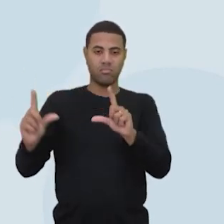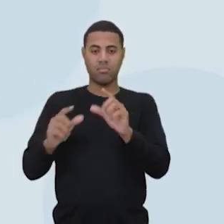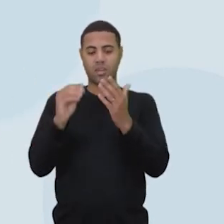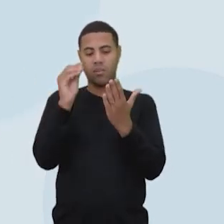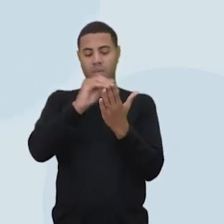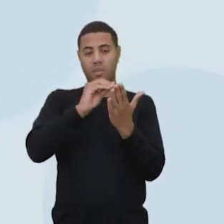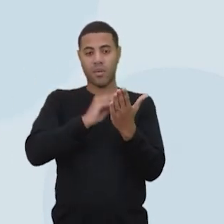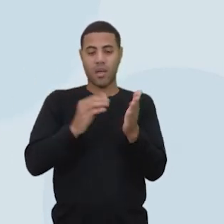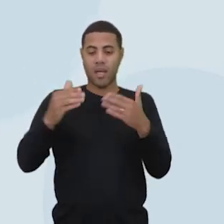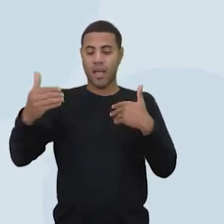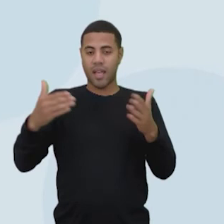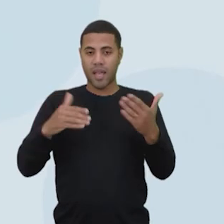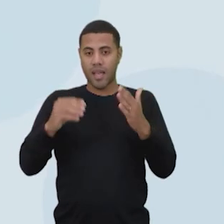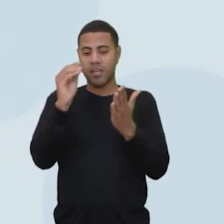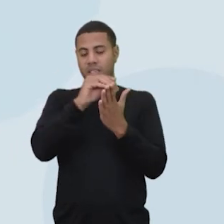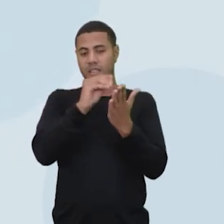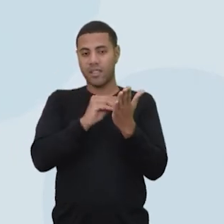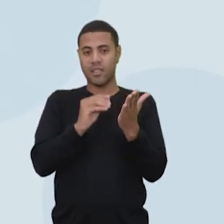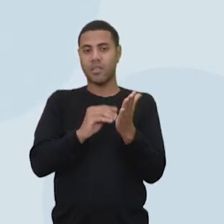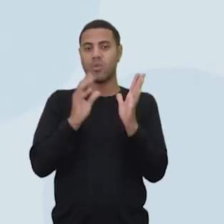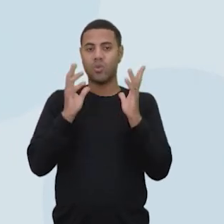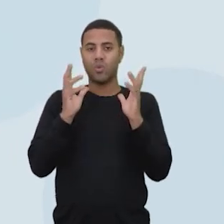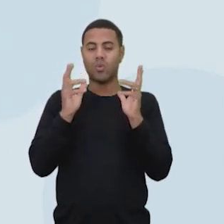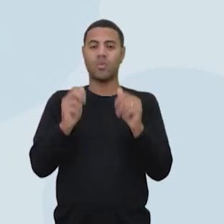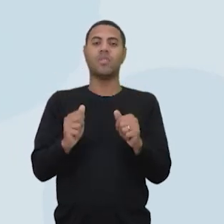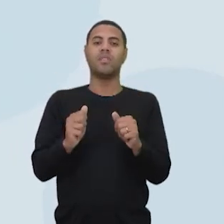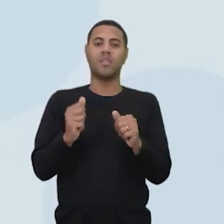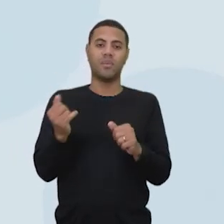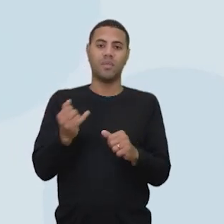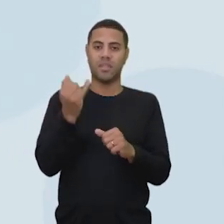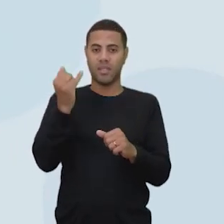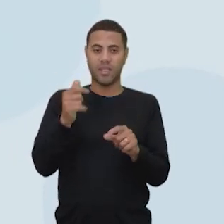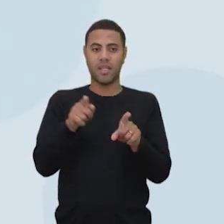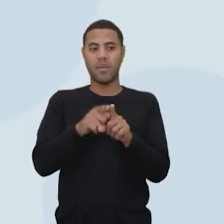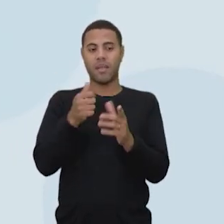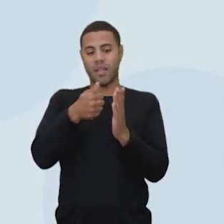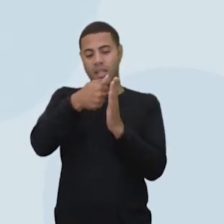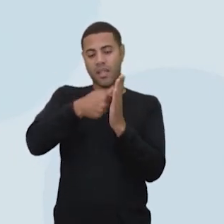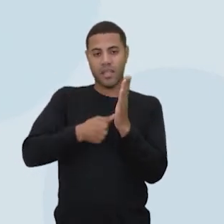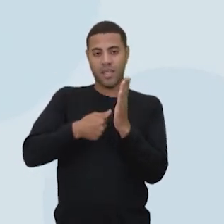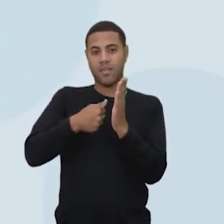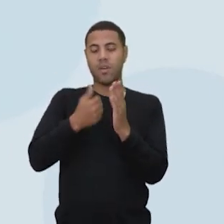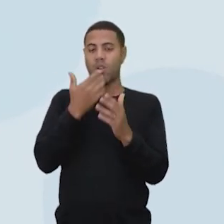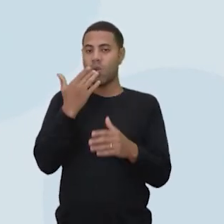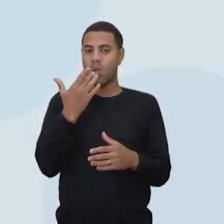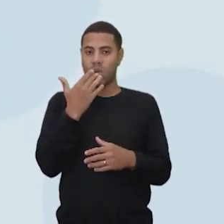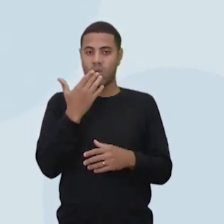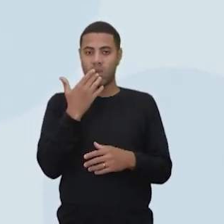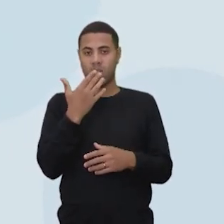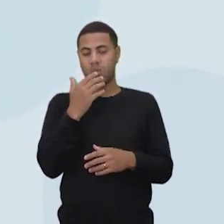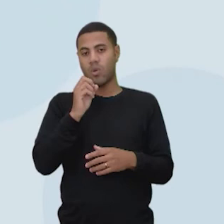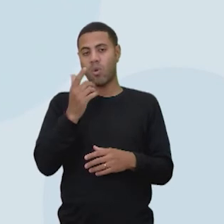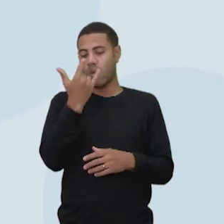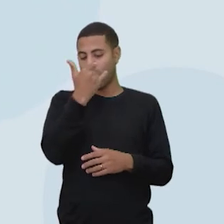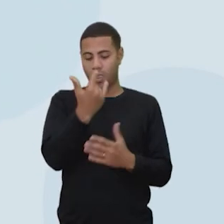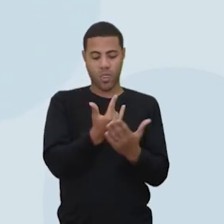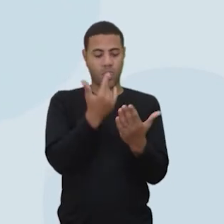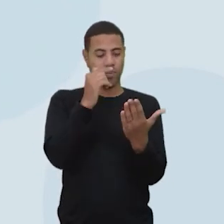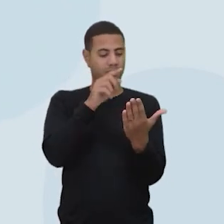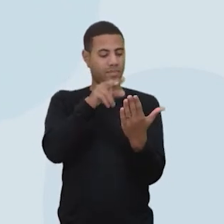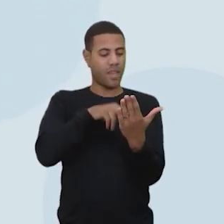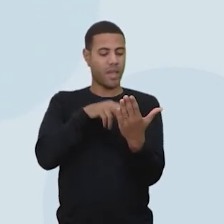em caixas, né? Anote, coloque aqueles adesivos, coloque colorido ou alguma coisa que chame a sua